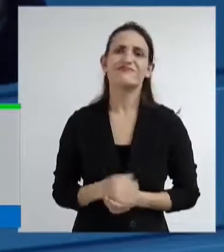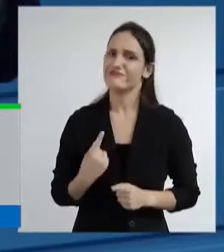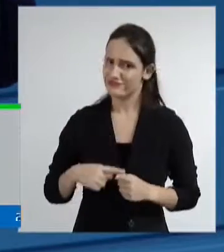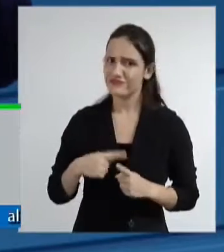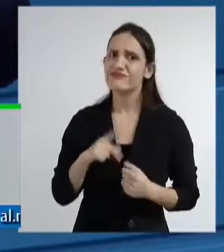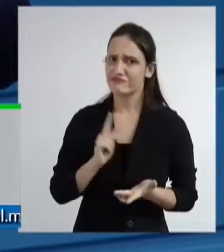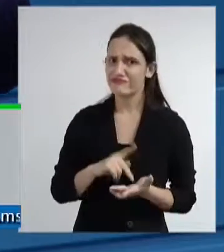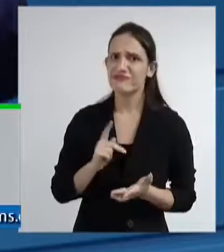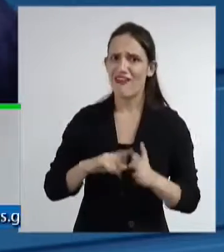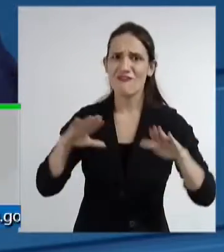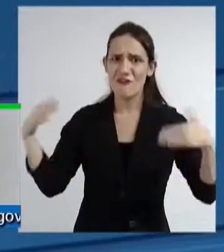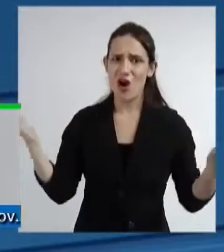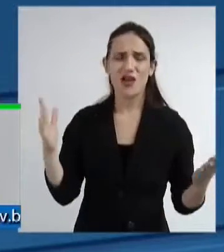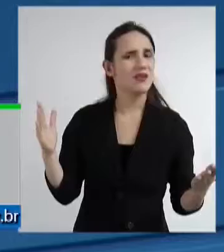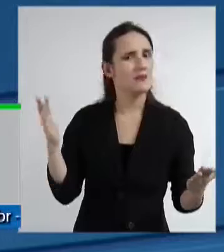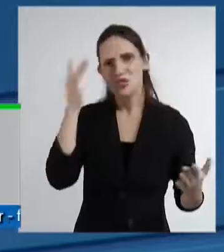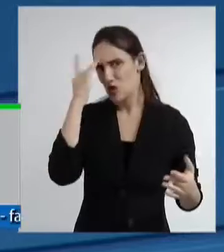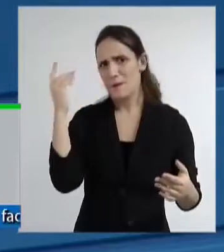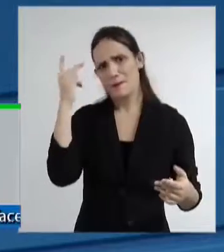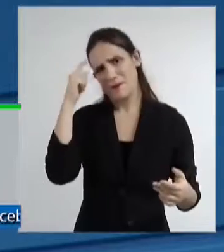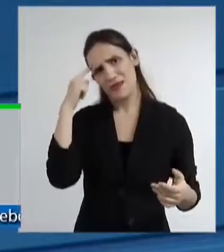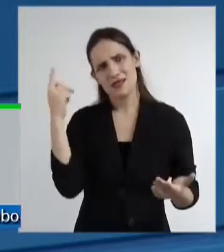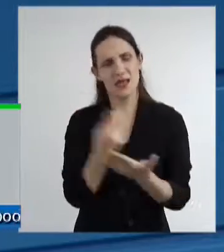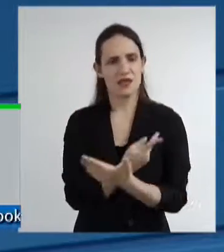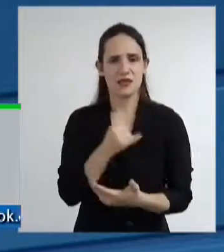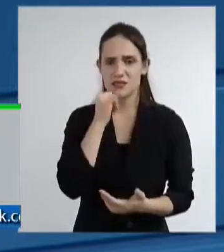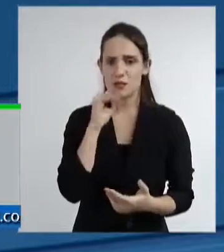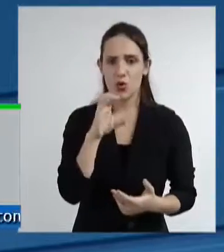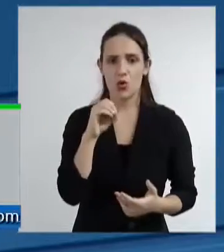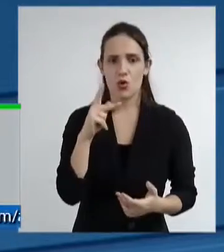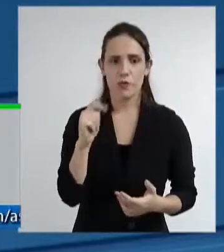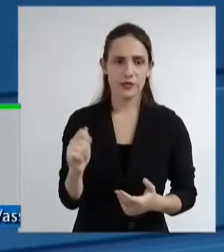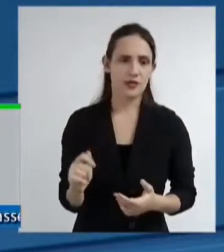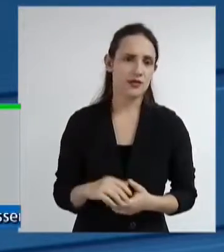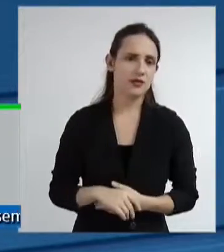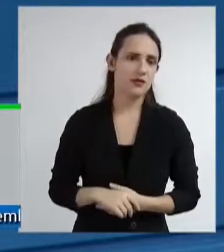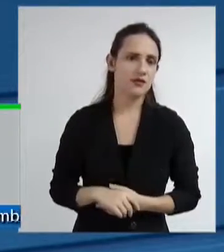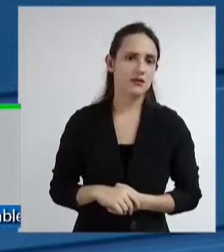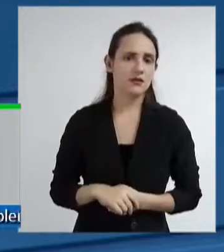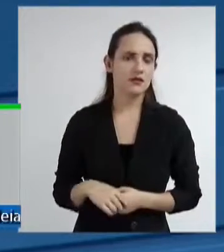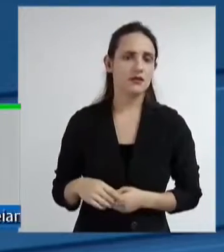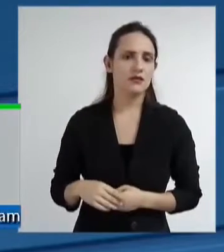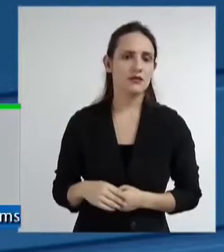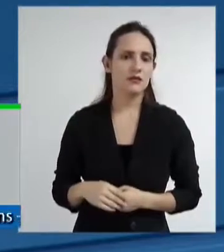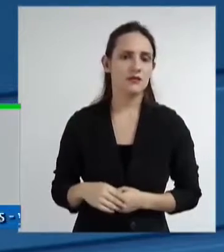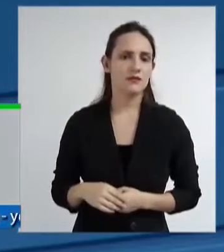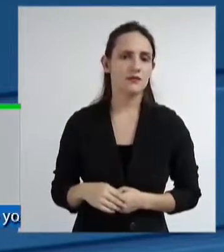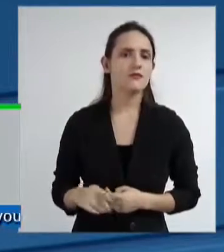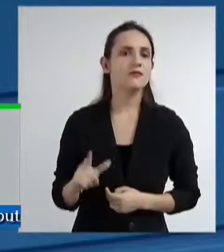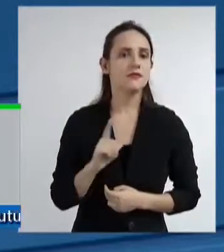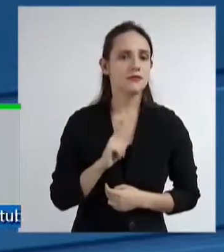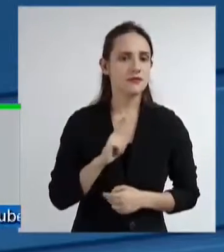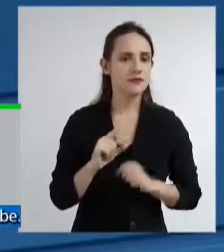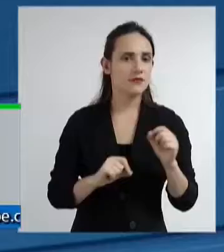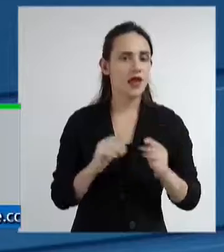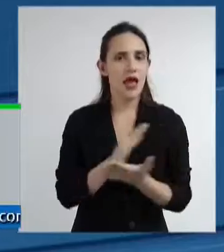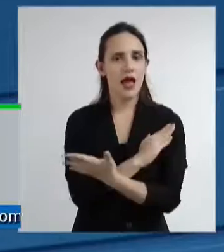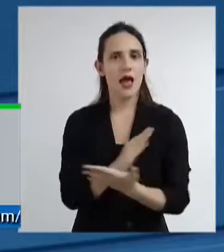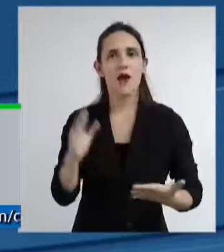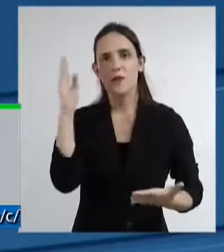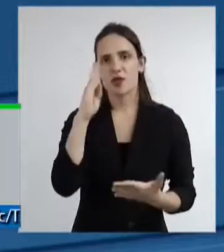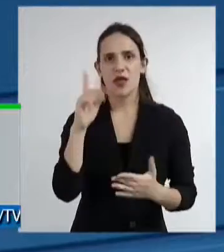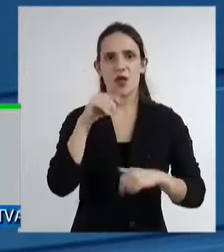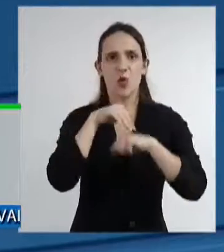nosso país para fora, como teve na Copa do Mundo, e os brasileiros erraram, alguns brasileiros. Mas não é culpar o